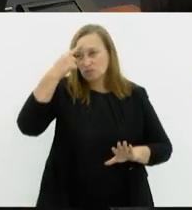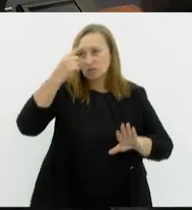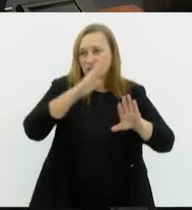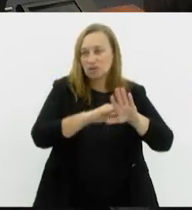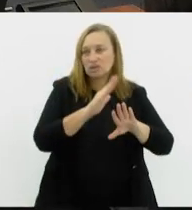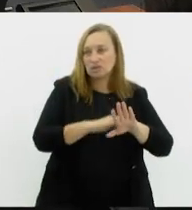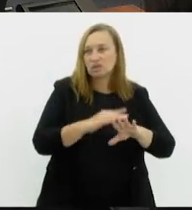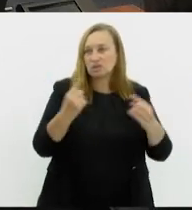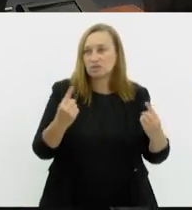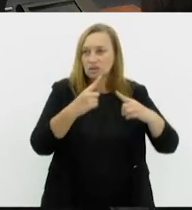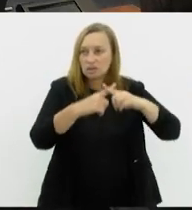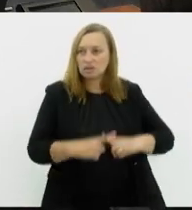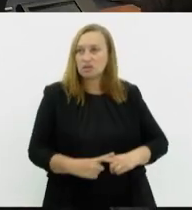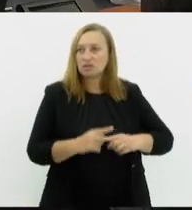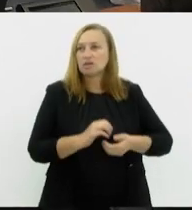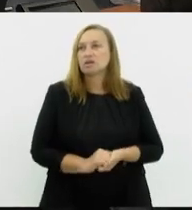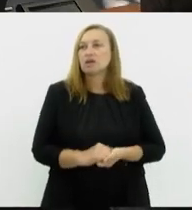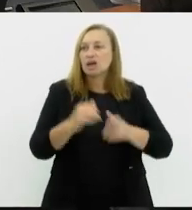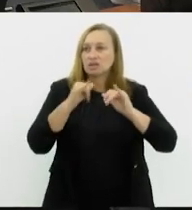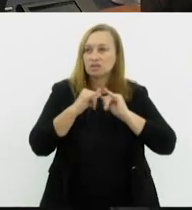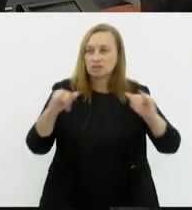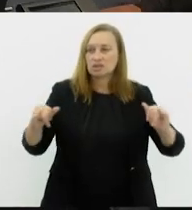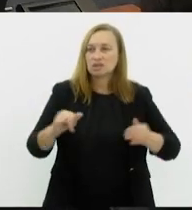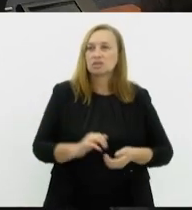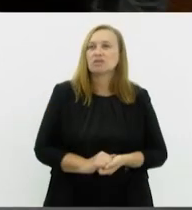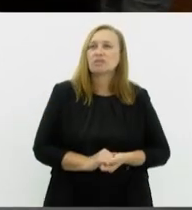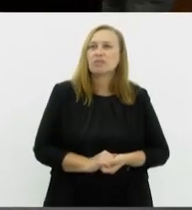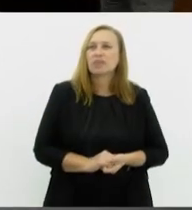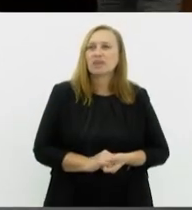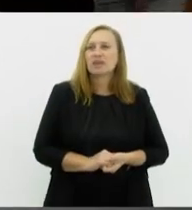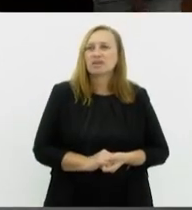Parabéns. Vamos lá, anuncie.